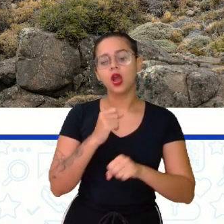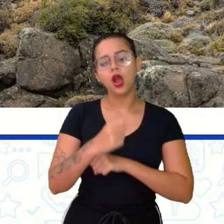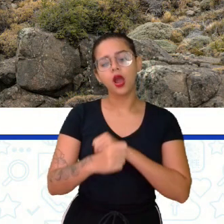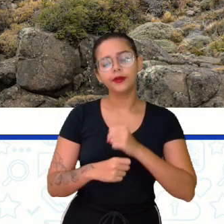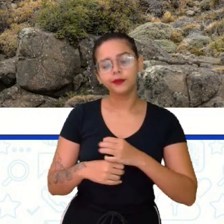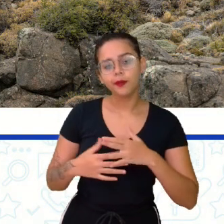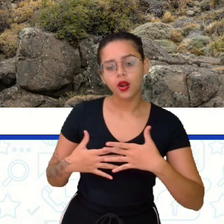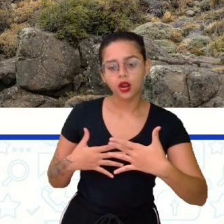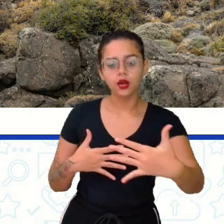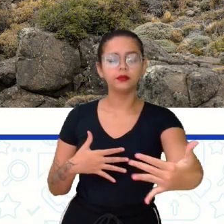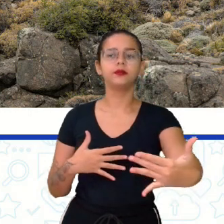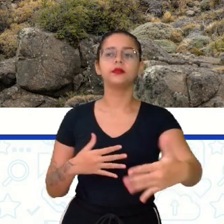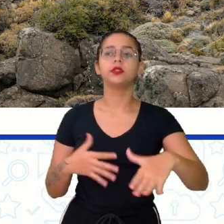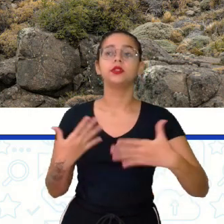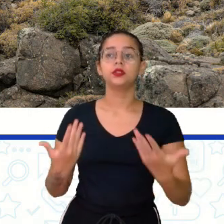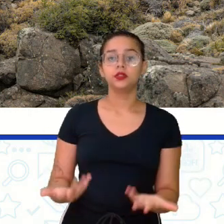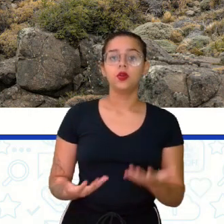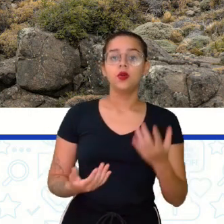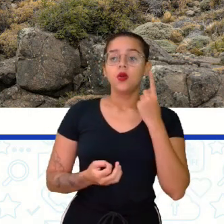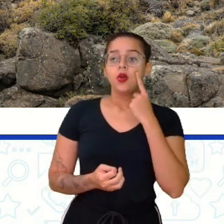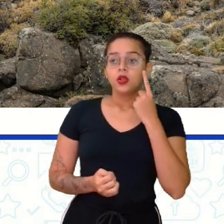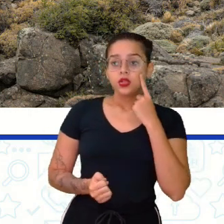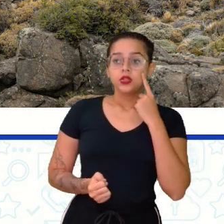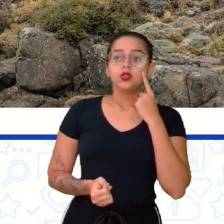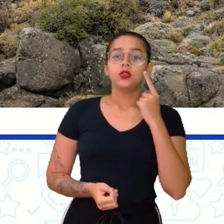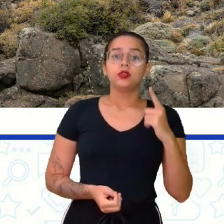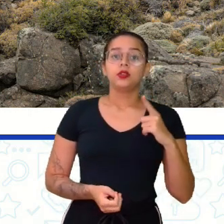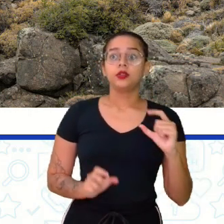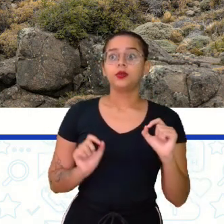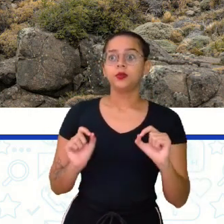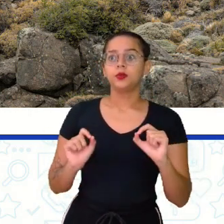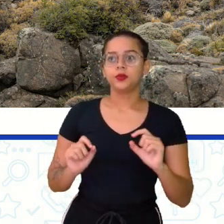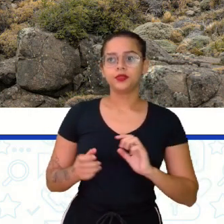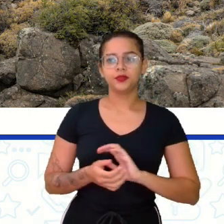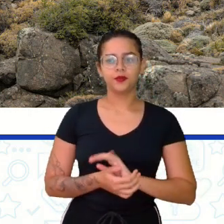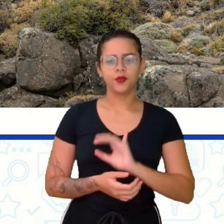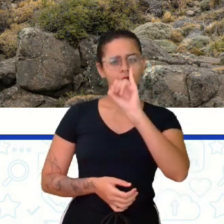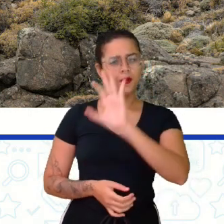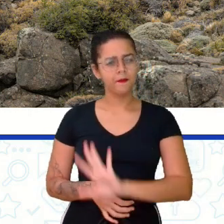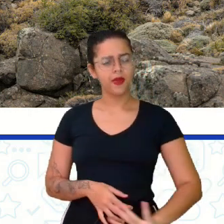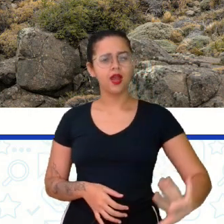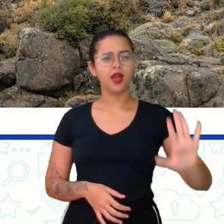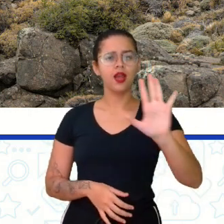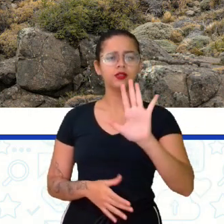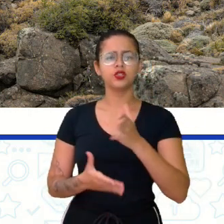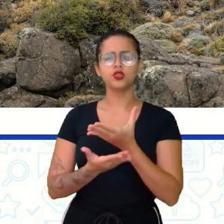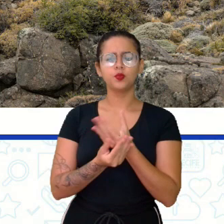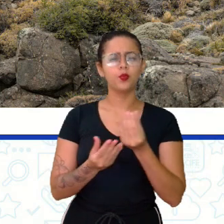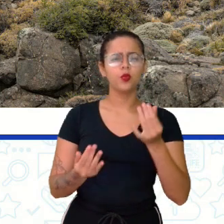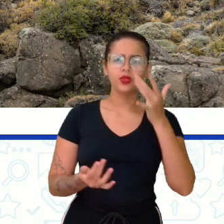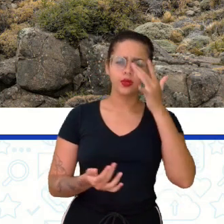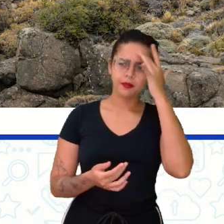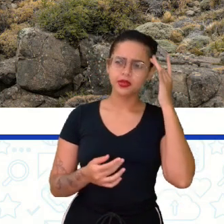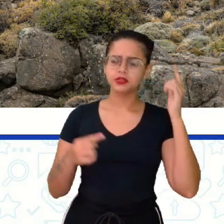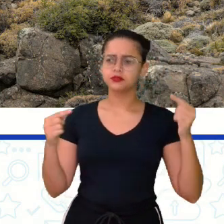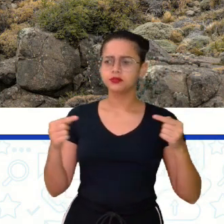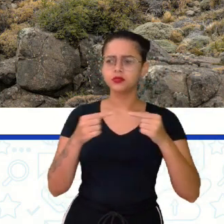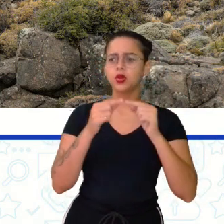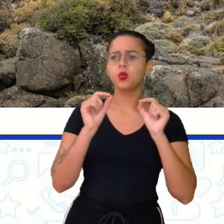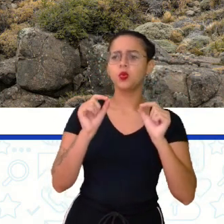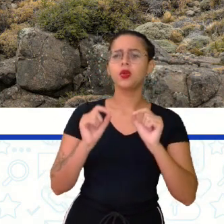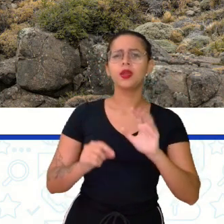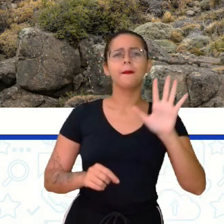ano, beleza? Então, pessoal, nós temos aqui uma imagem, né, que muitas pessoas associam essa imagem a